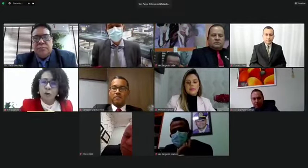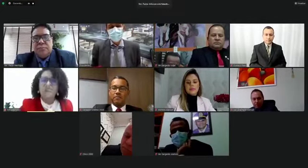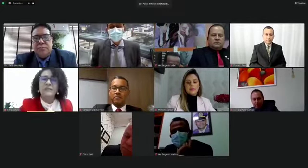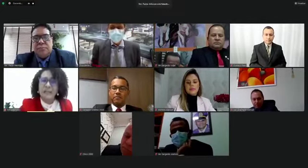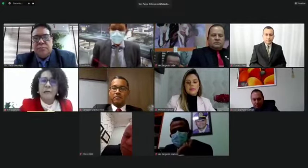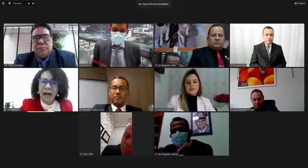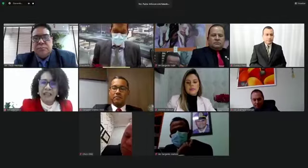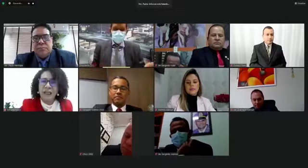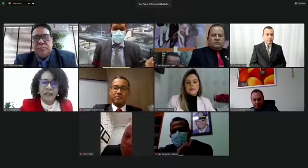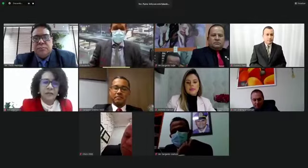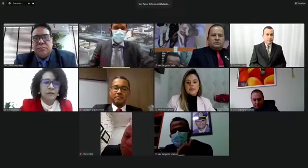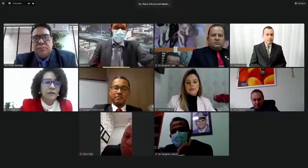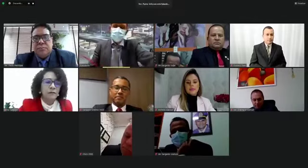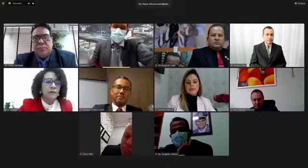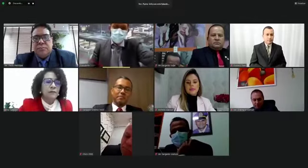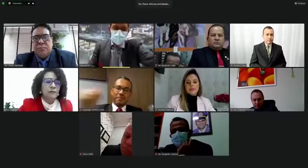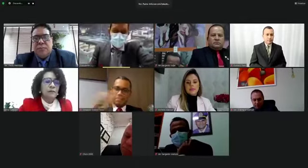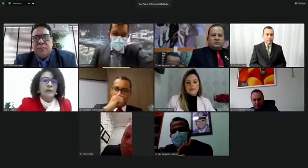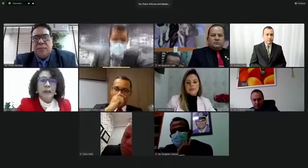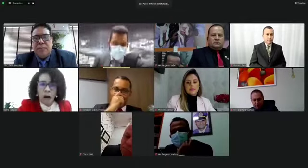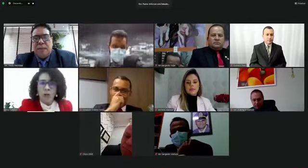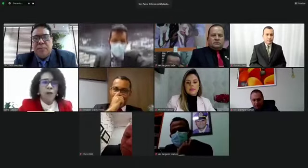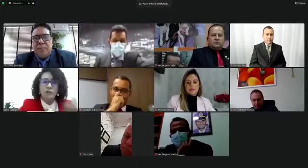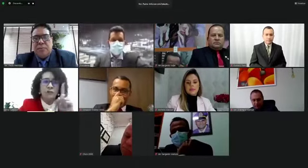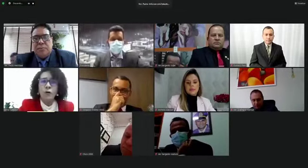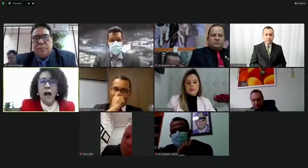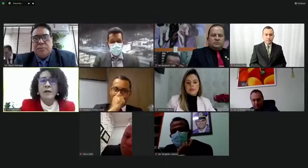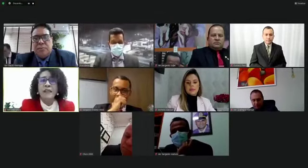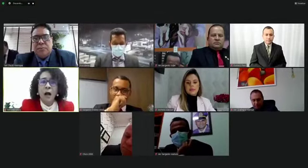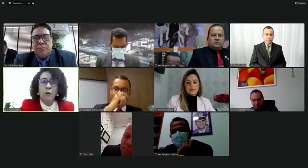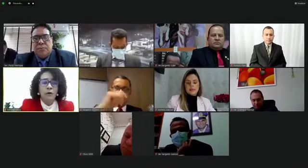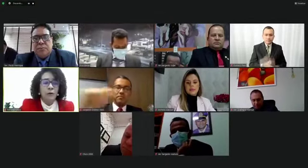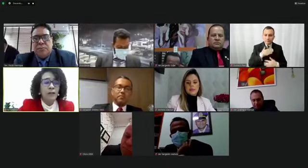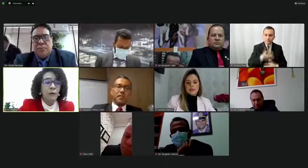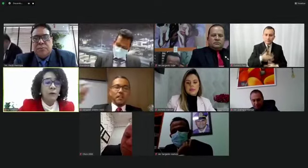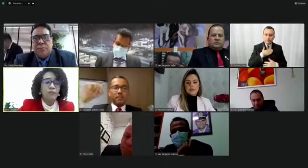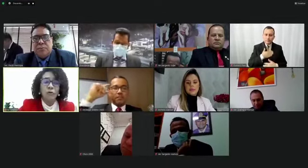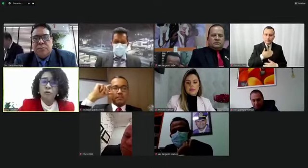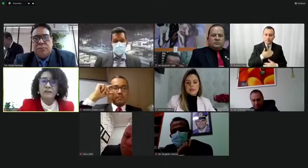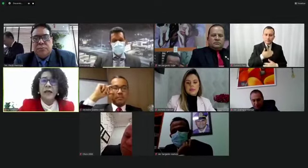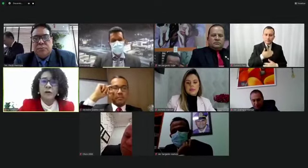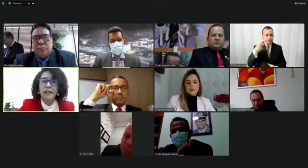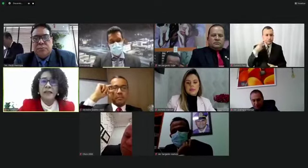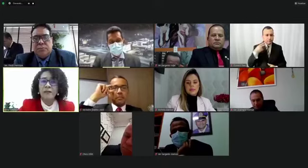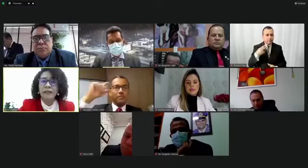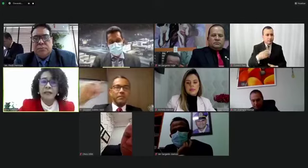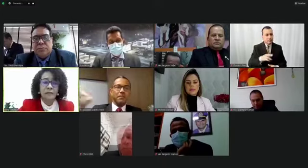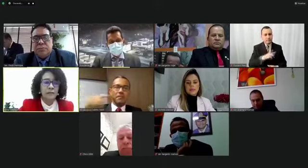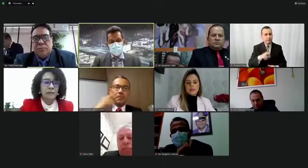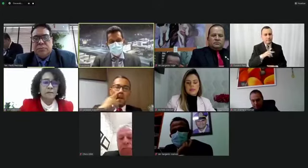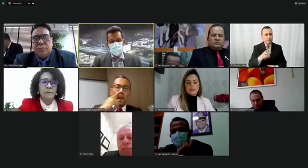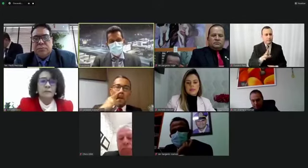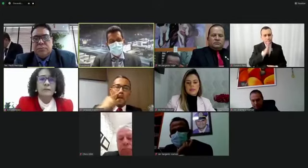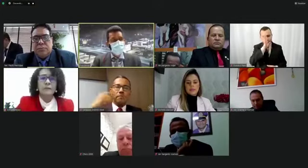Calma, vereadora Edna. Vereadora Edna. Calma, vereadora Edna. Não, eu não fico calmo. É um absurdo isso que está acontecendo aqui.